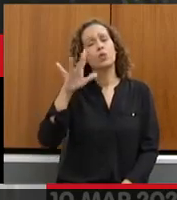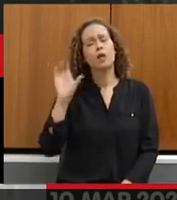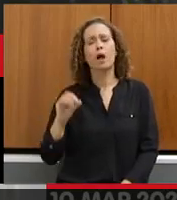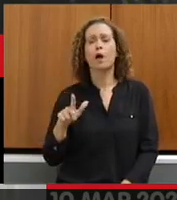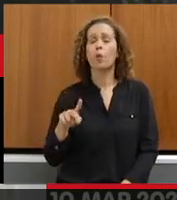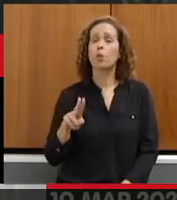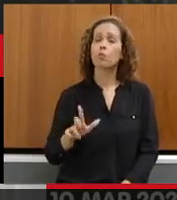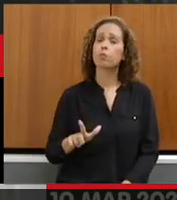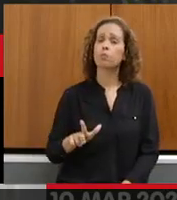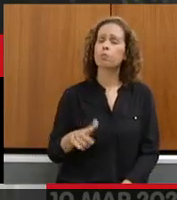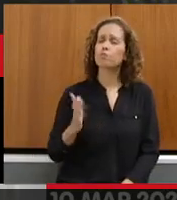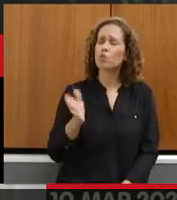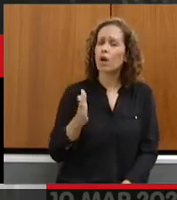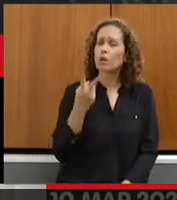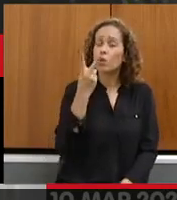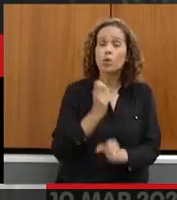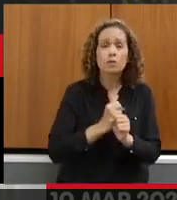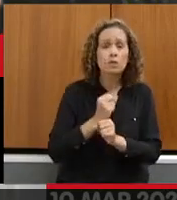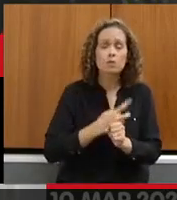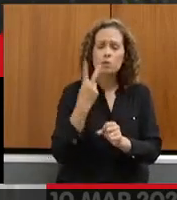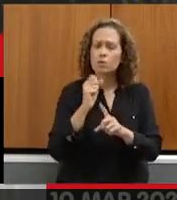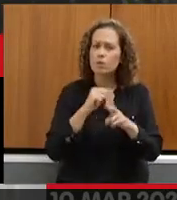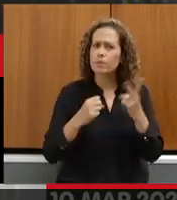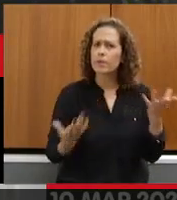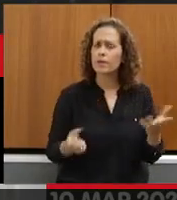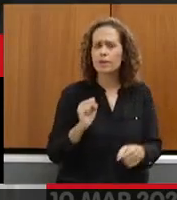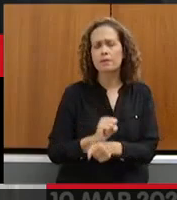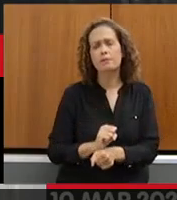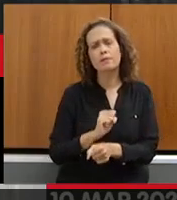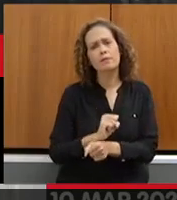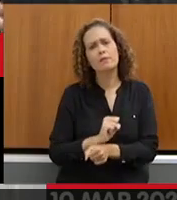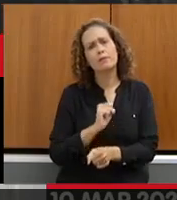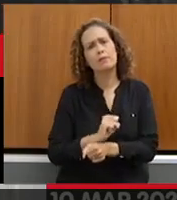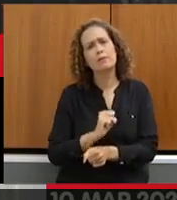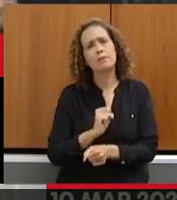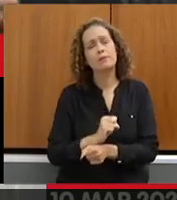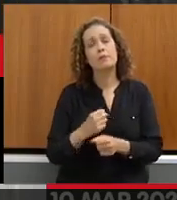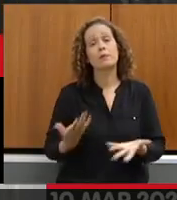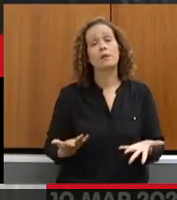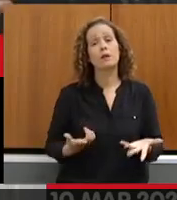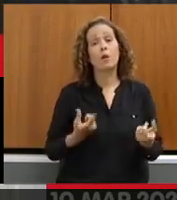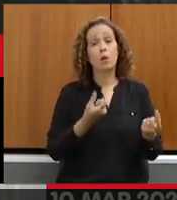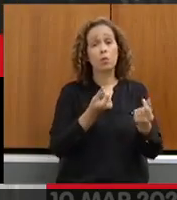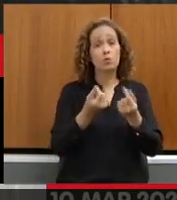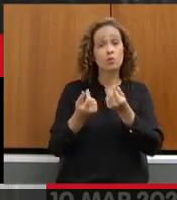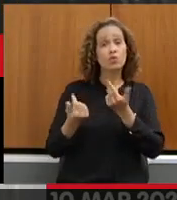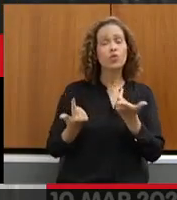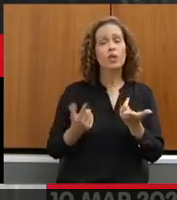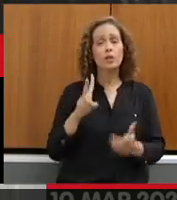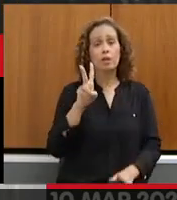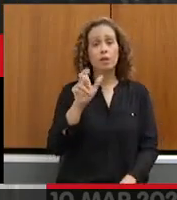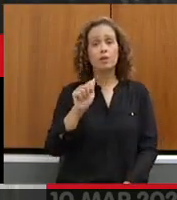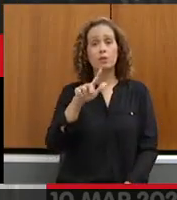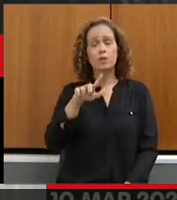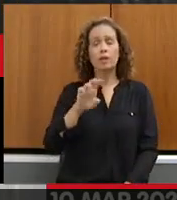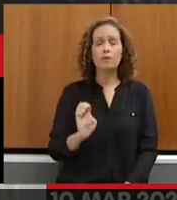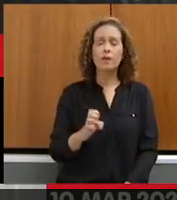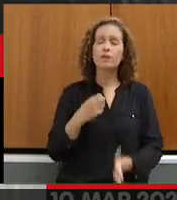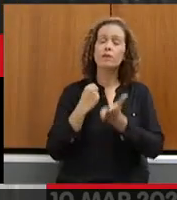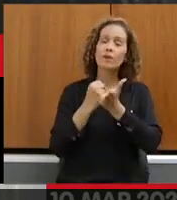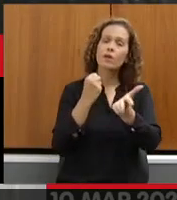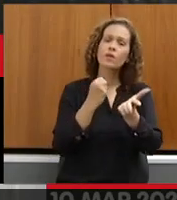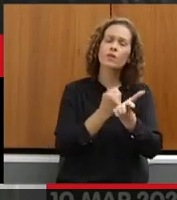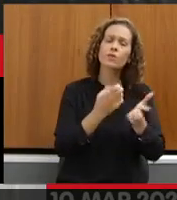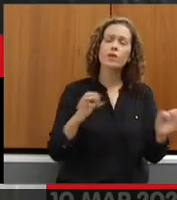meses o problema maior agora é que o recurso da Vale Vai disponibilizar os recursos a finalização das obras